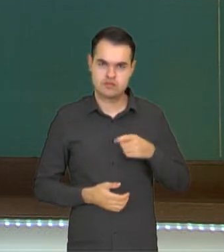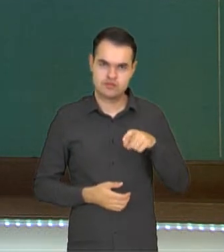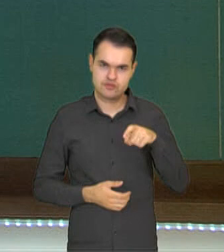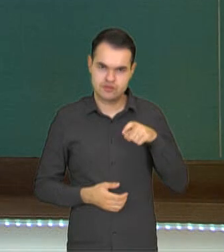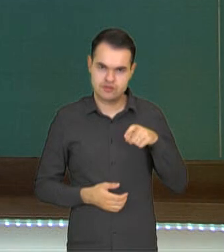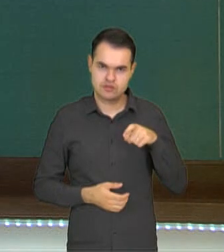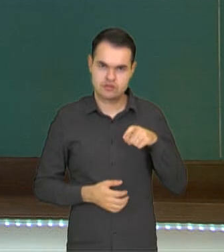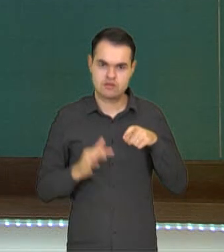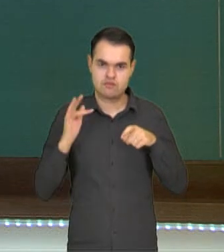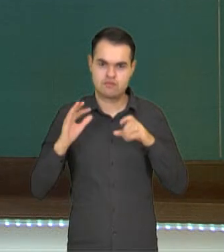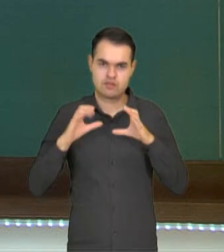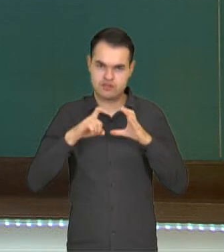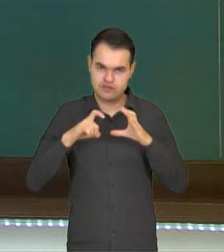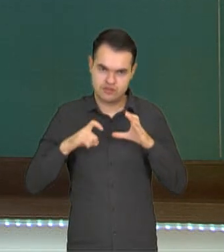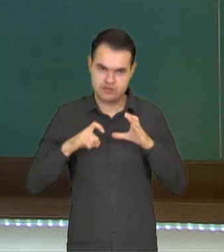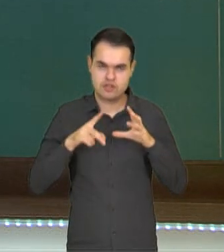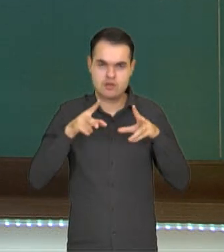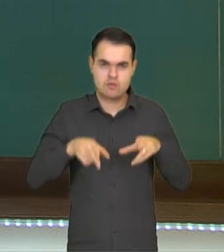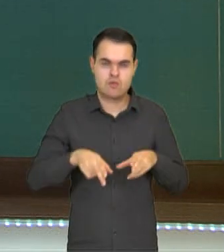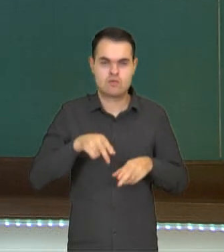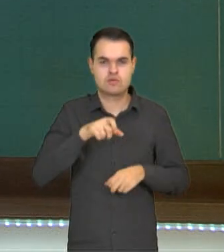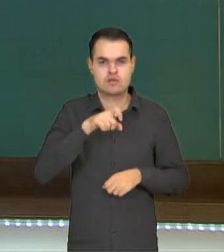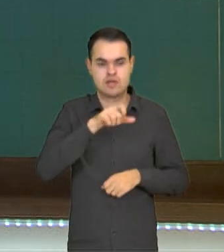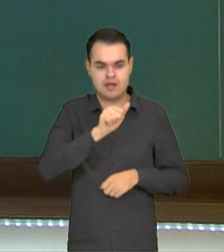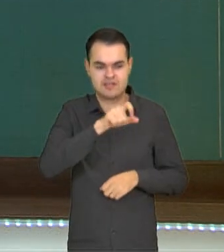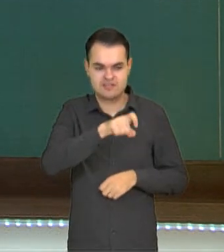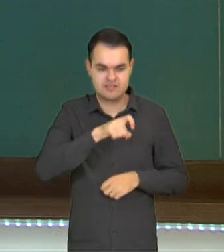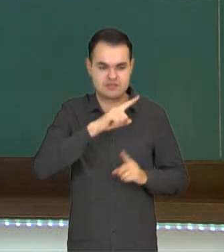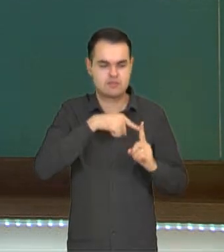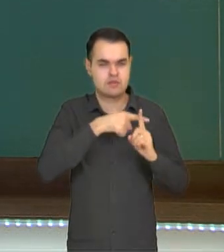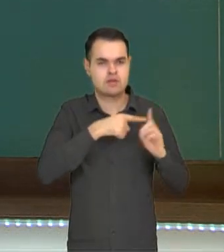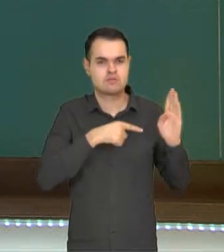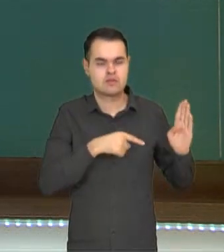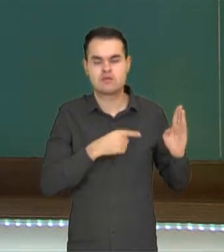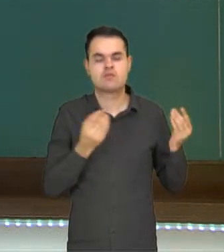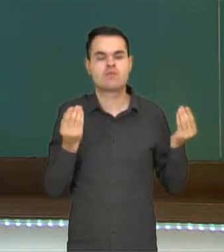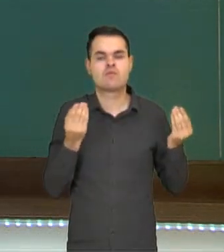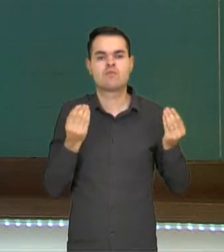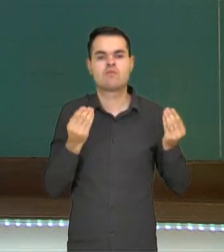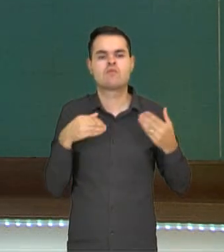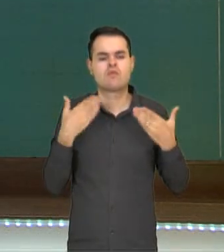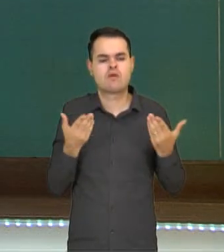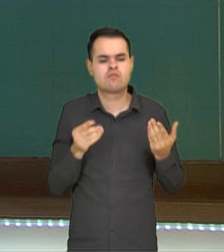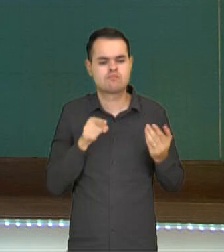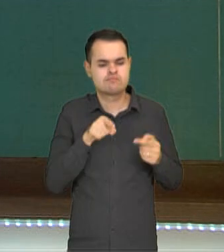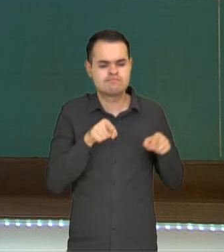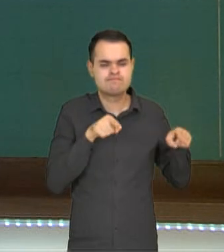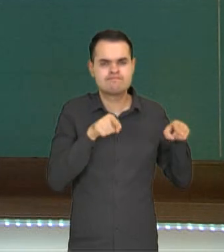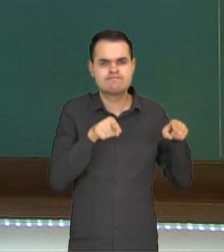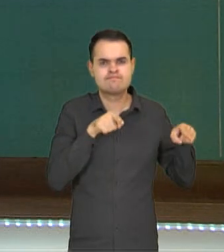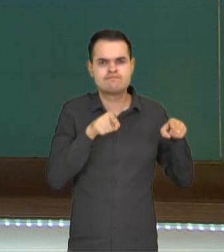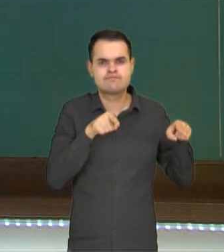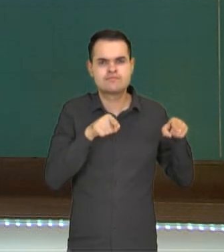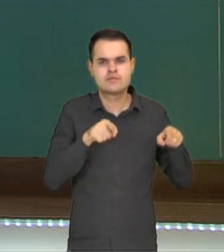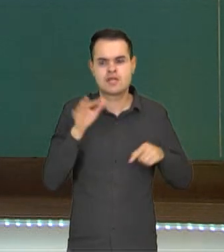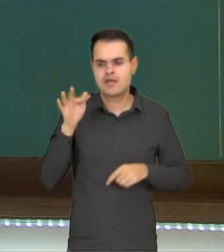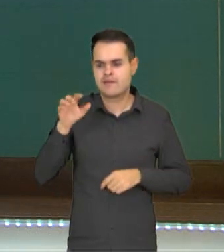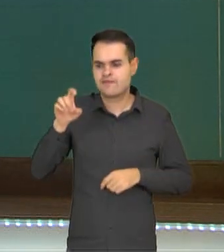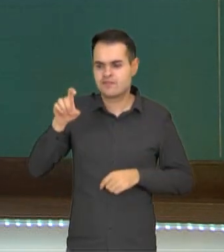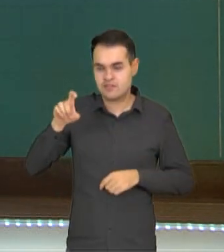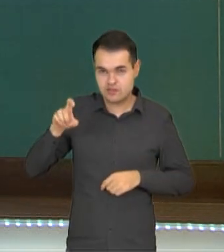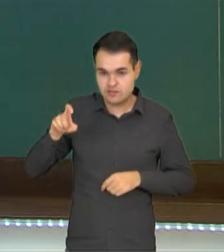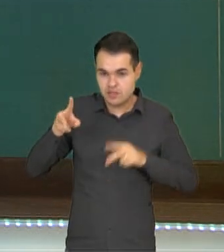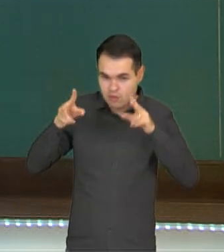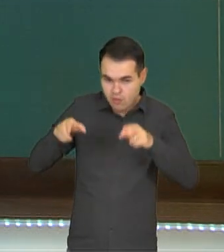x igual a x mais b se anula, ou seja, o valor para qual o f de x seja igual a